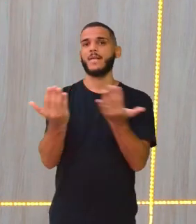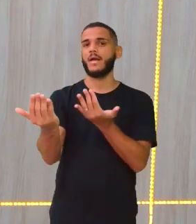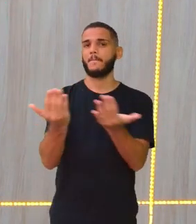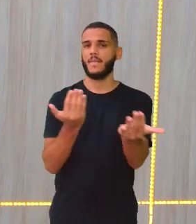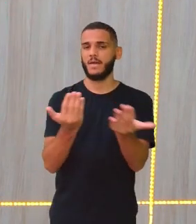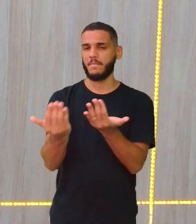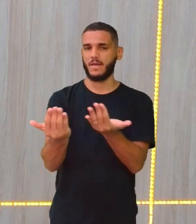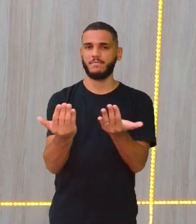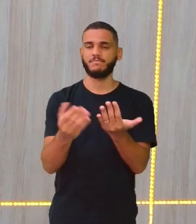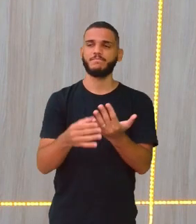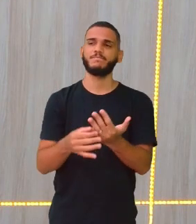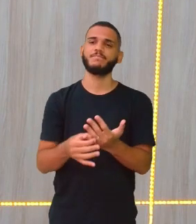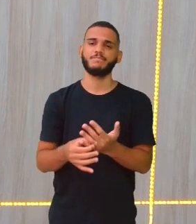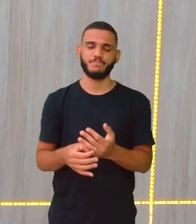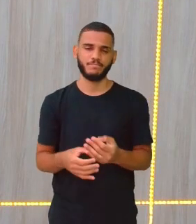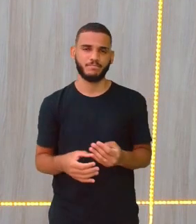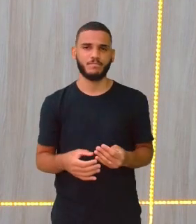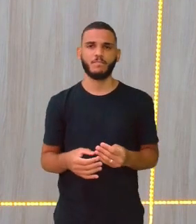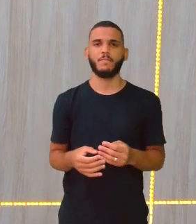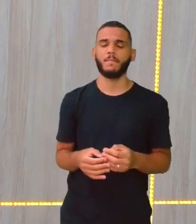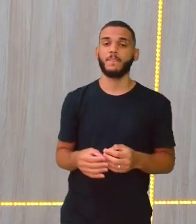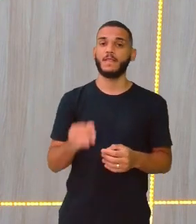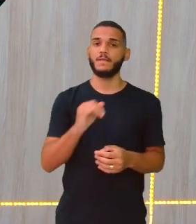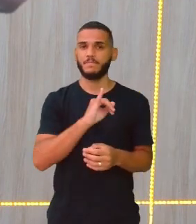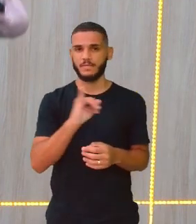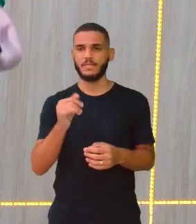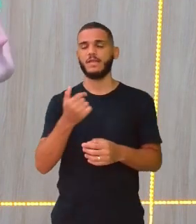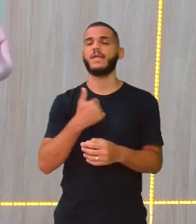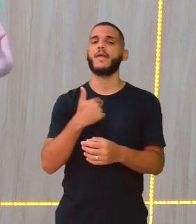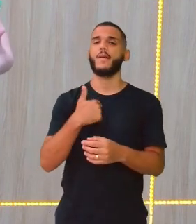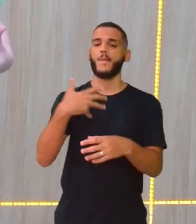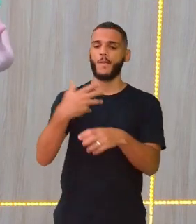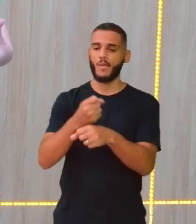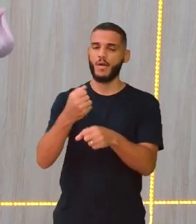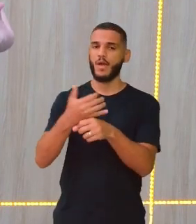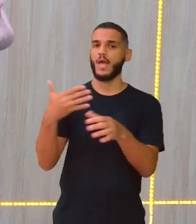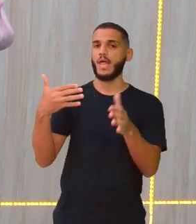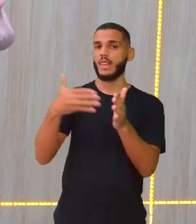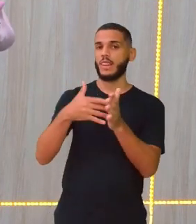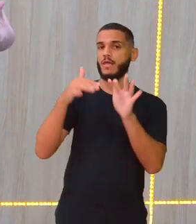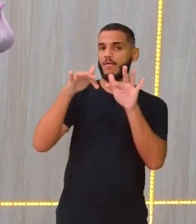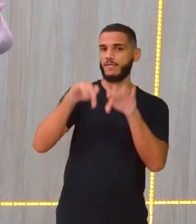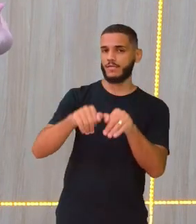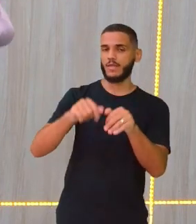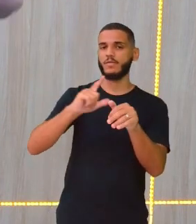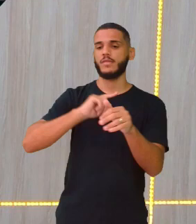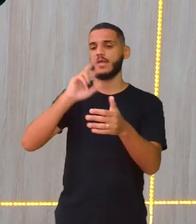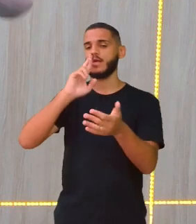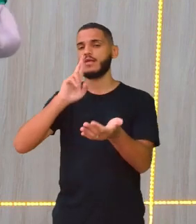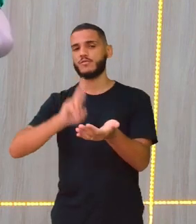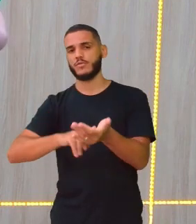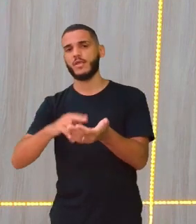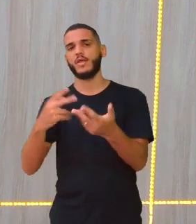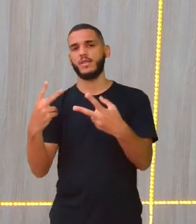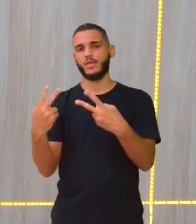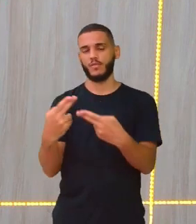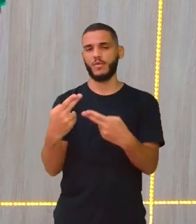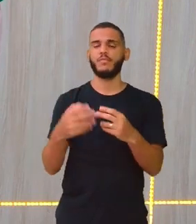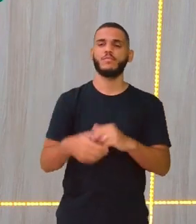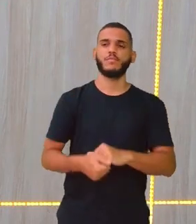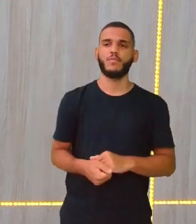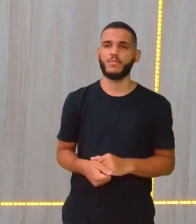equivalente. O que é equivalente, gente? Se eu fizer a conta até o final, vai dar o mesmo resultado entre um e